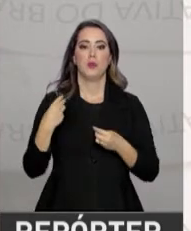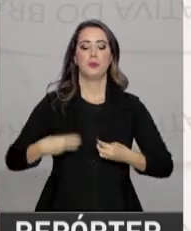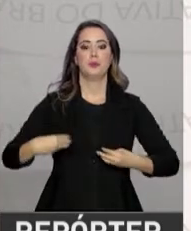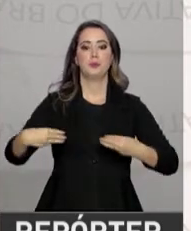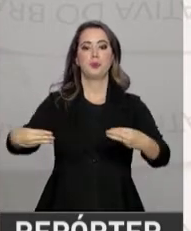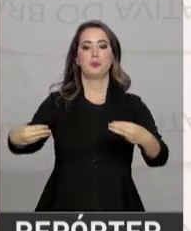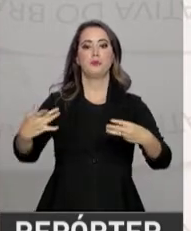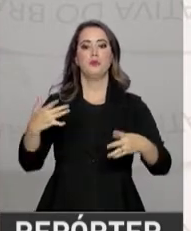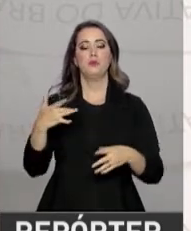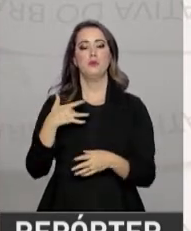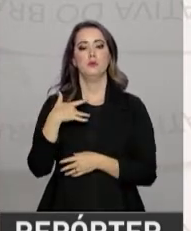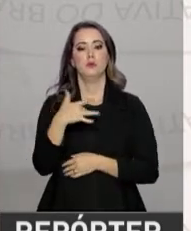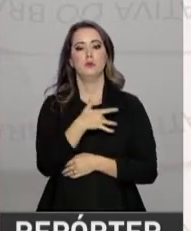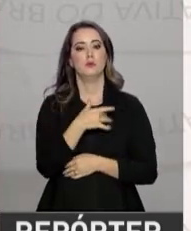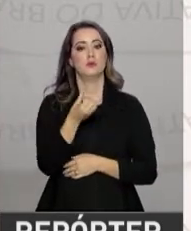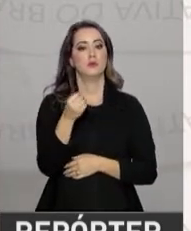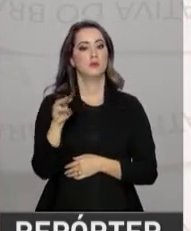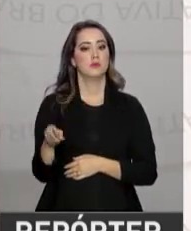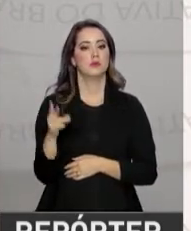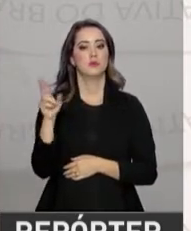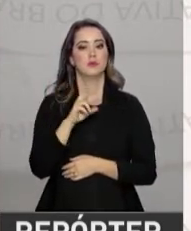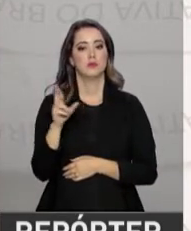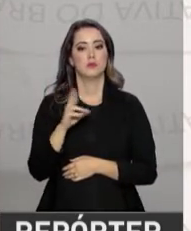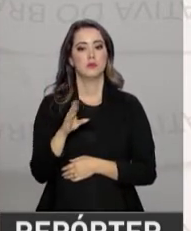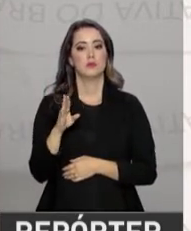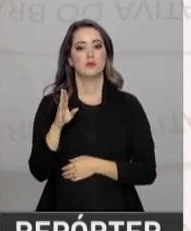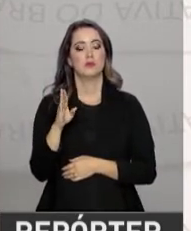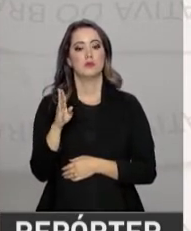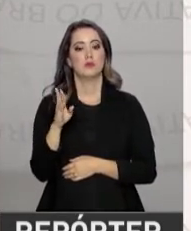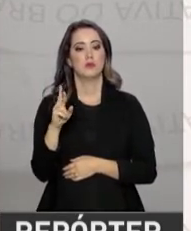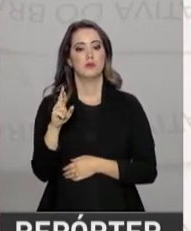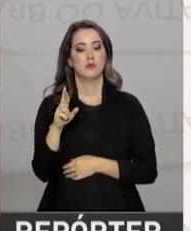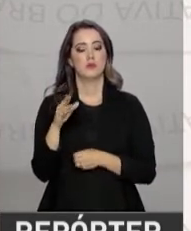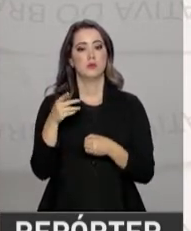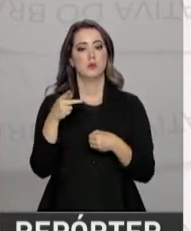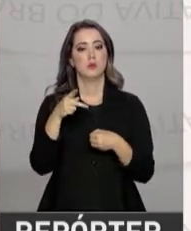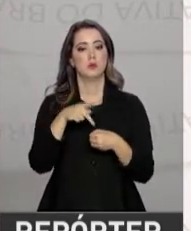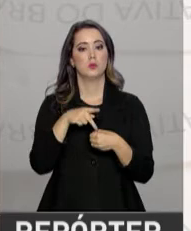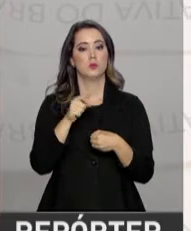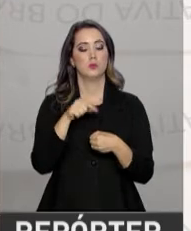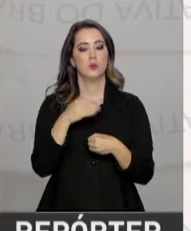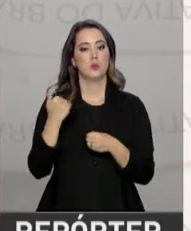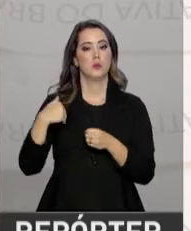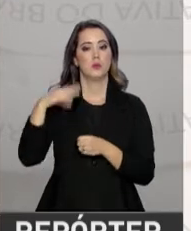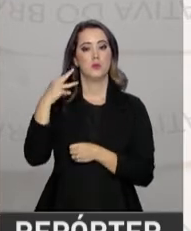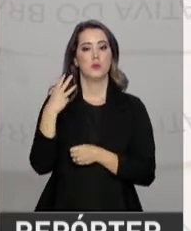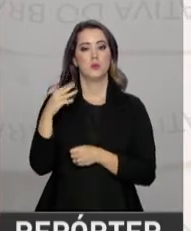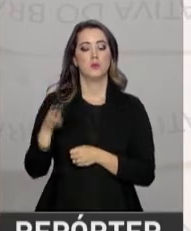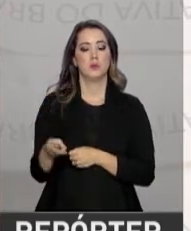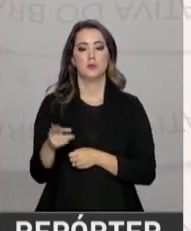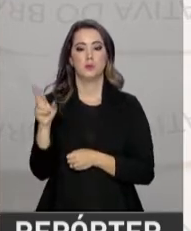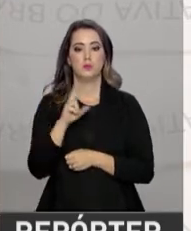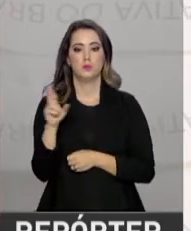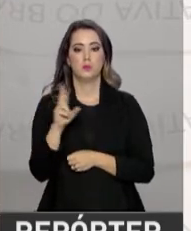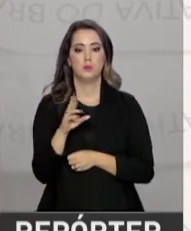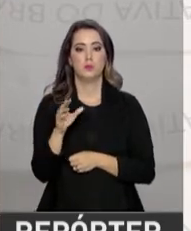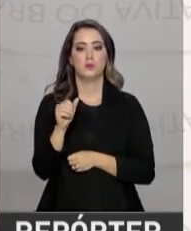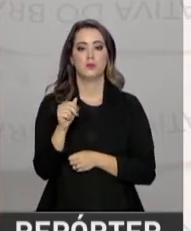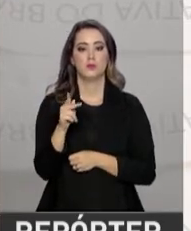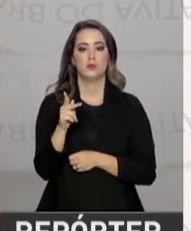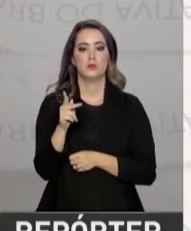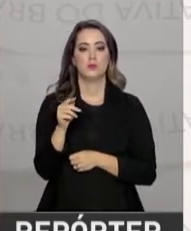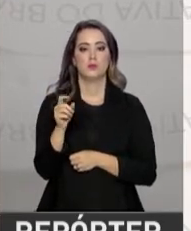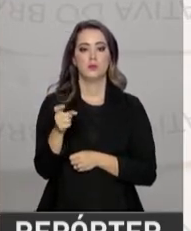saúde com praticamente 6 milhões br distribuidora com valor superior a três milhões a apex